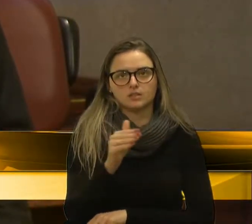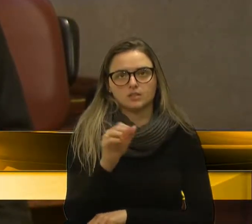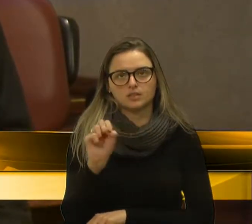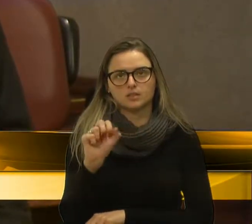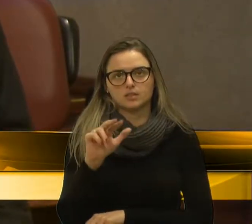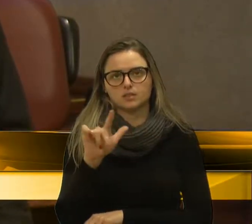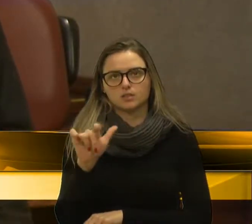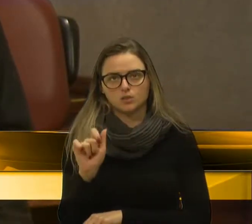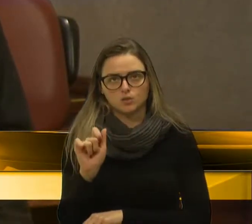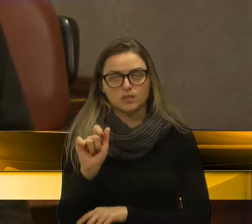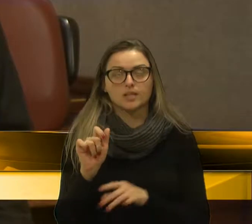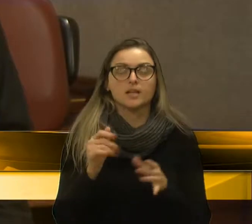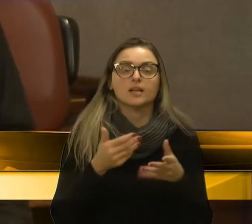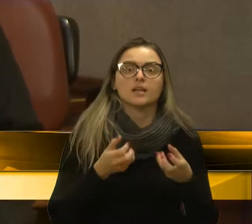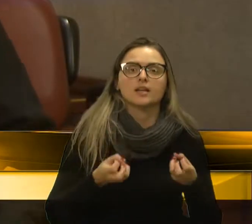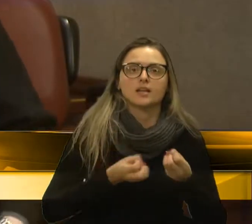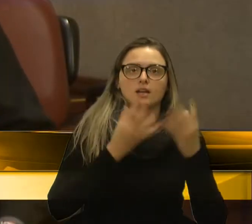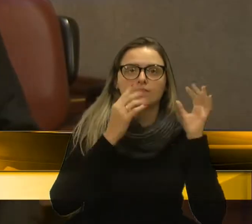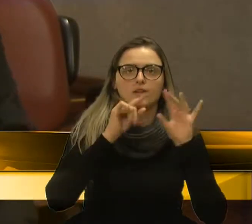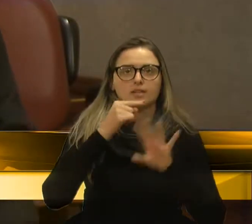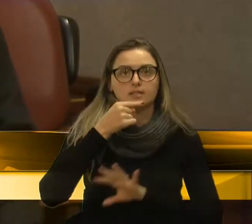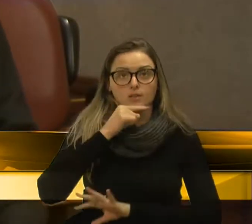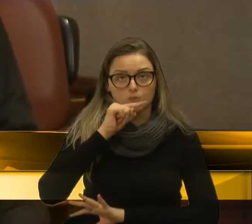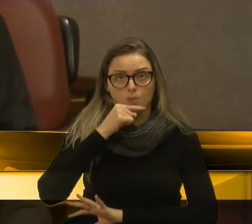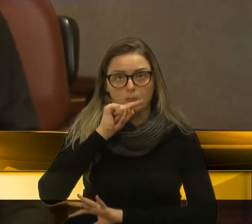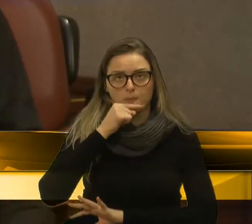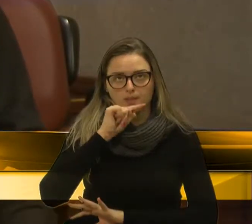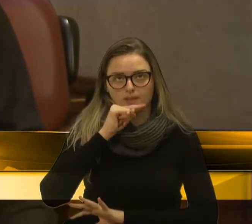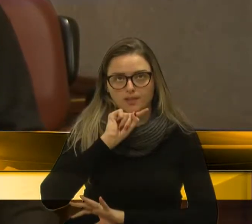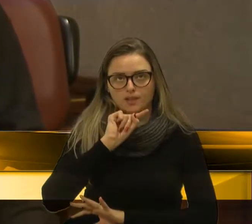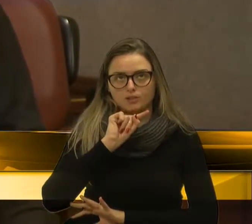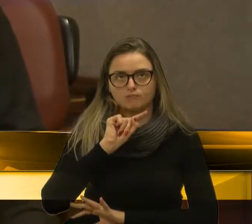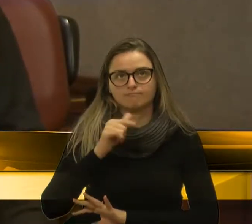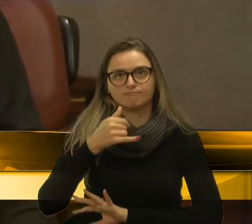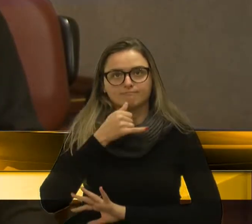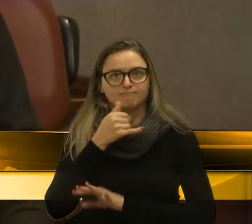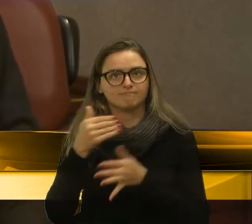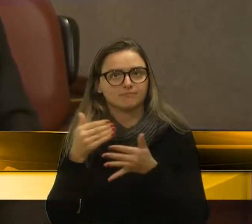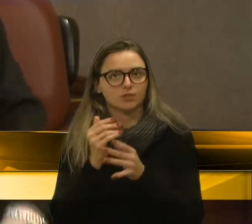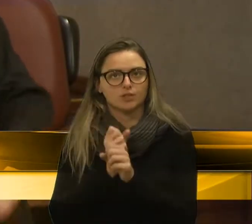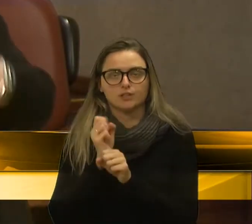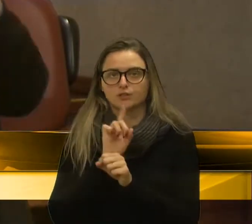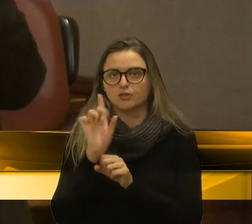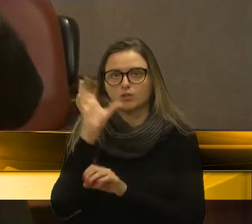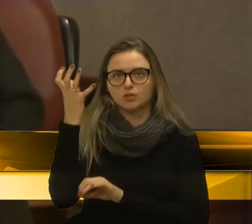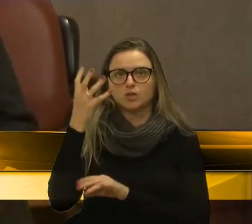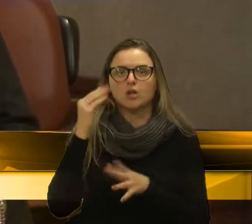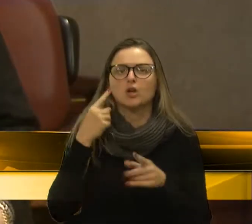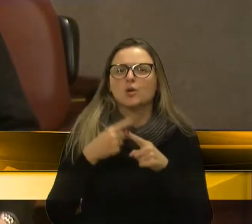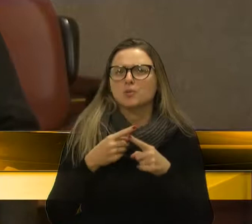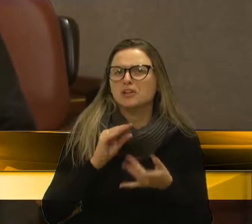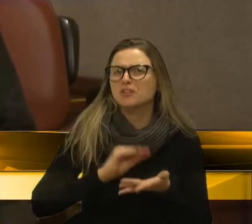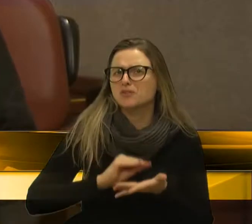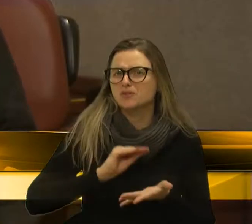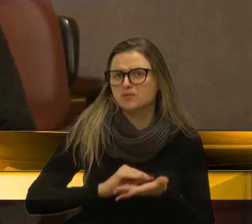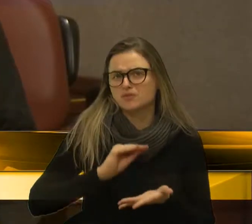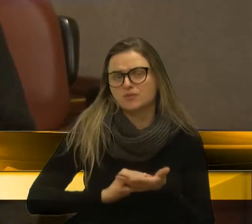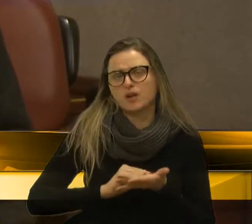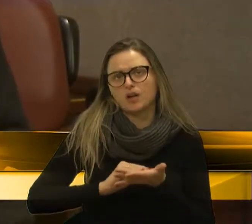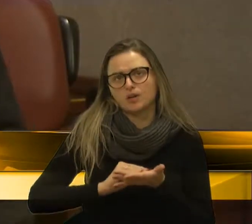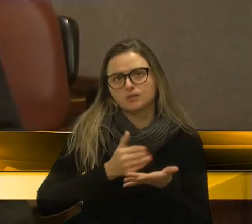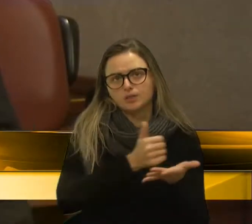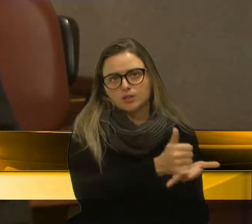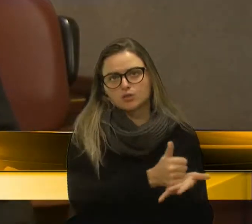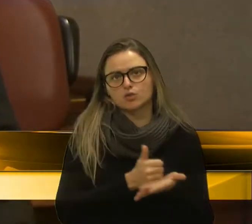E a festa do Pinhão, o vereador Daneluz, lamentavelmente, este ano não ocorreu por falta total de apoio